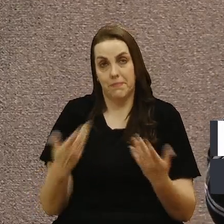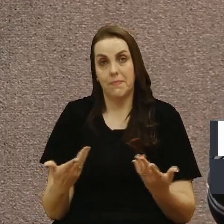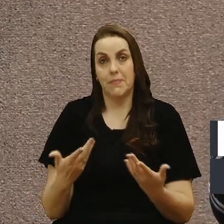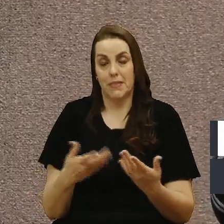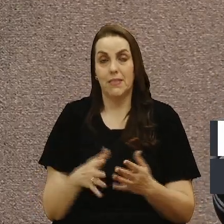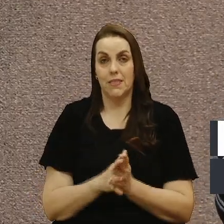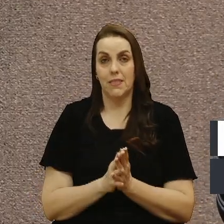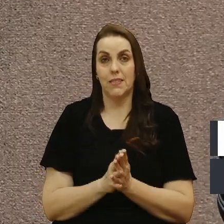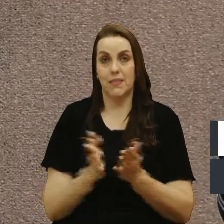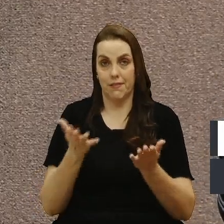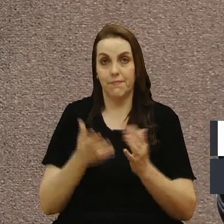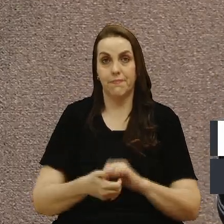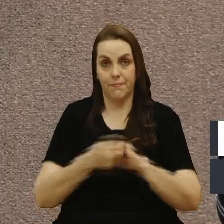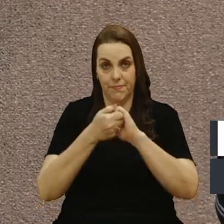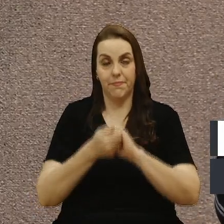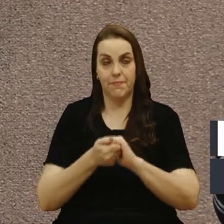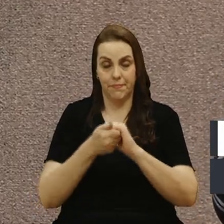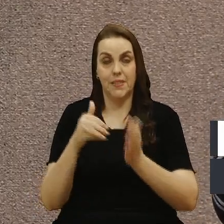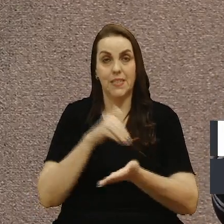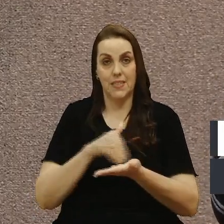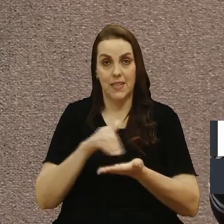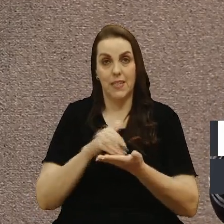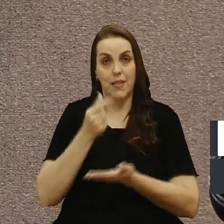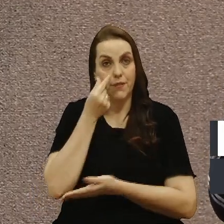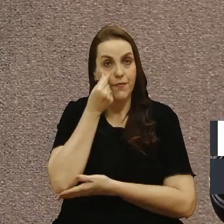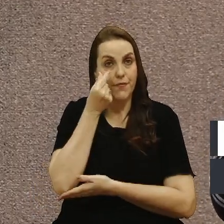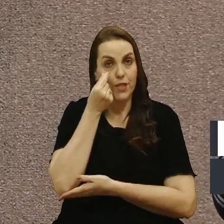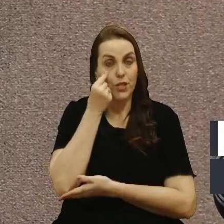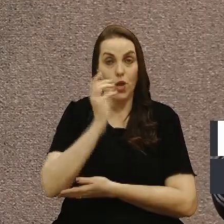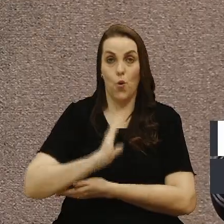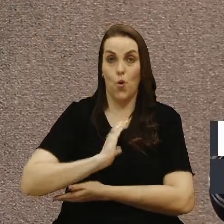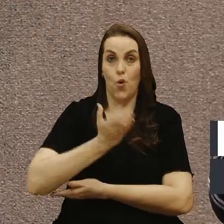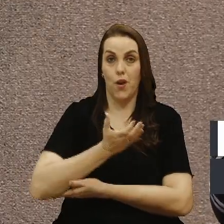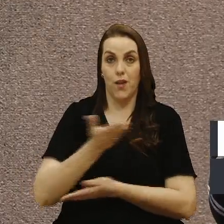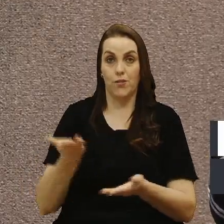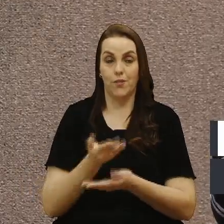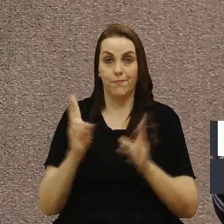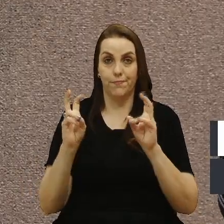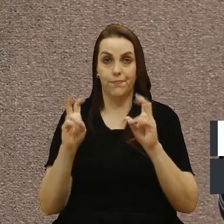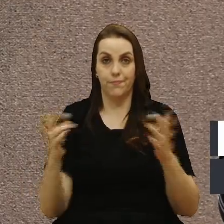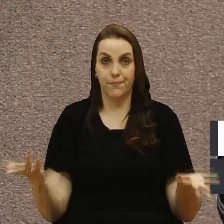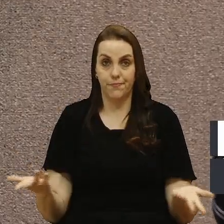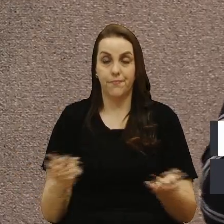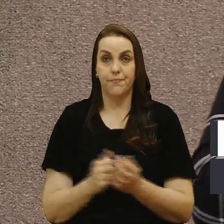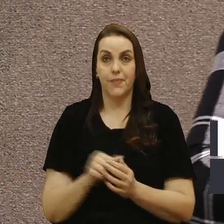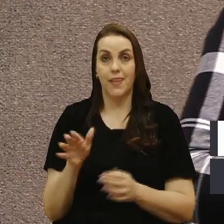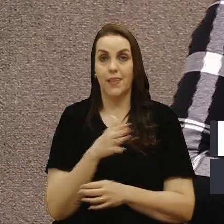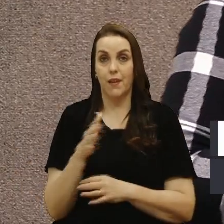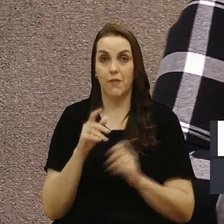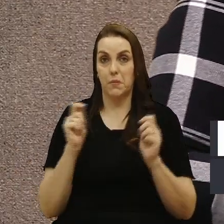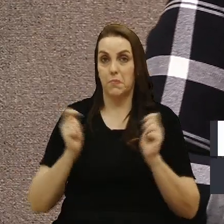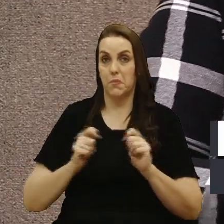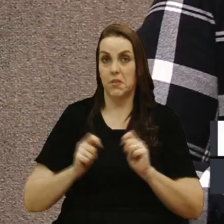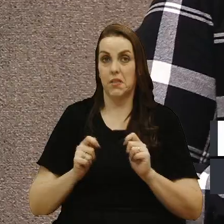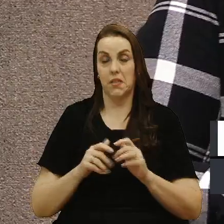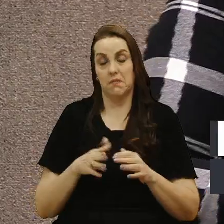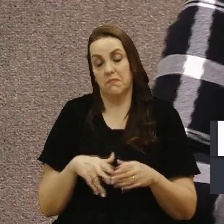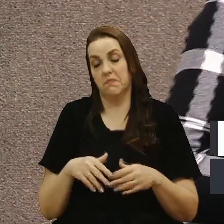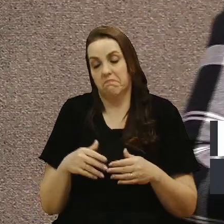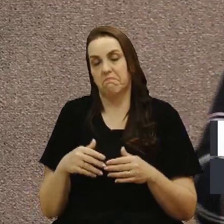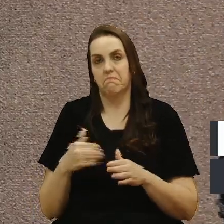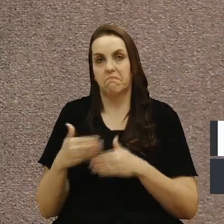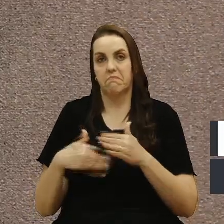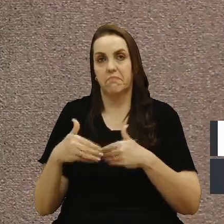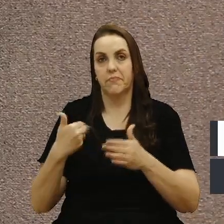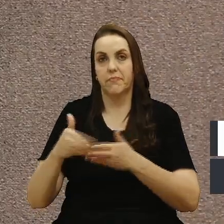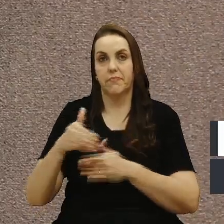justiça e saudar o secretário Frisso pela coragem de entrar nesse assunto que talvez poderia ter sentado em cima do processo, deixado a coisa